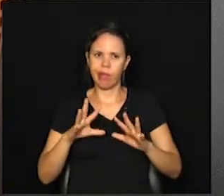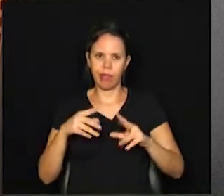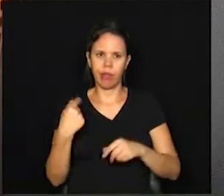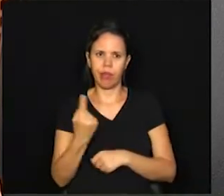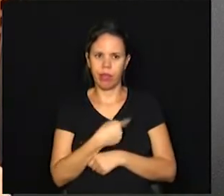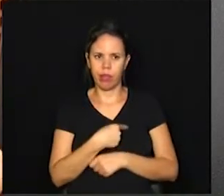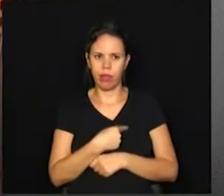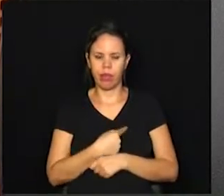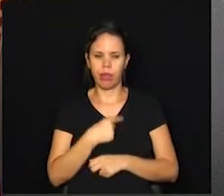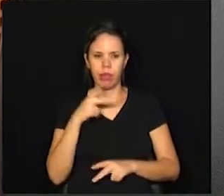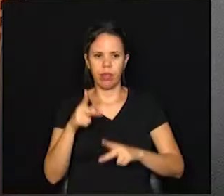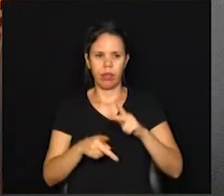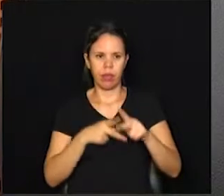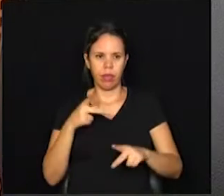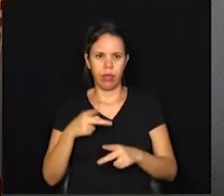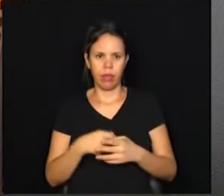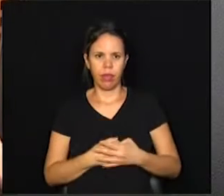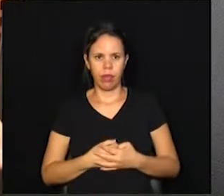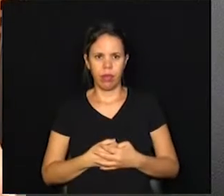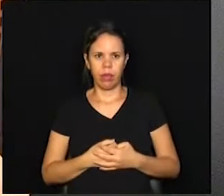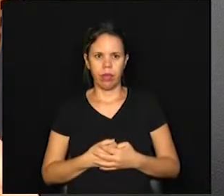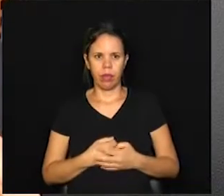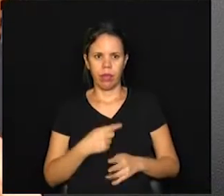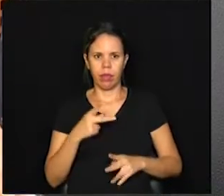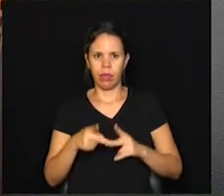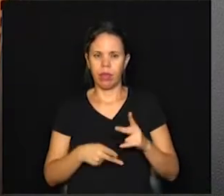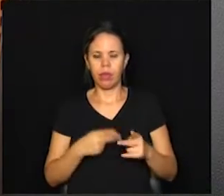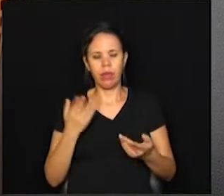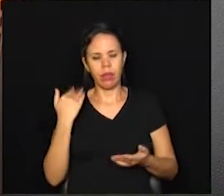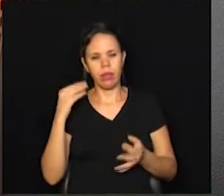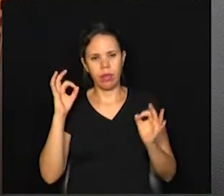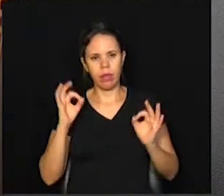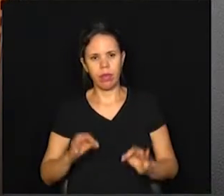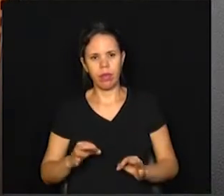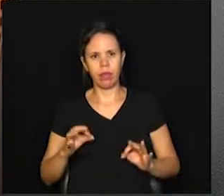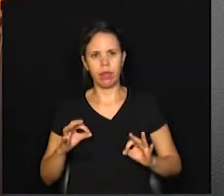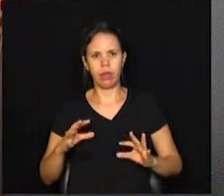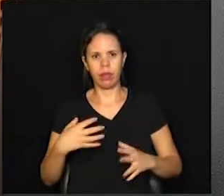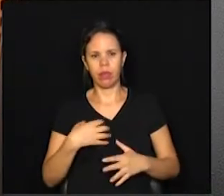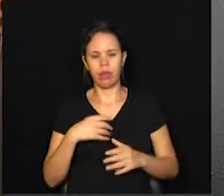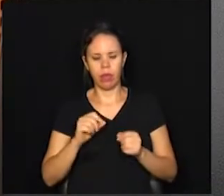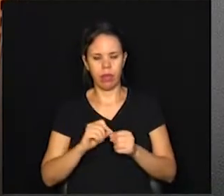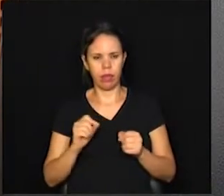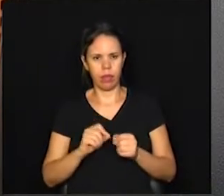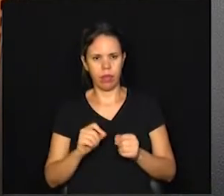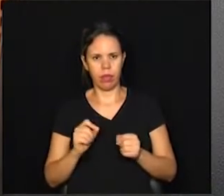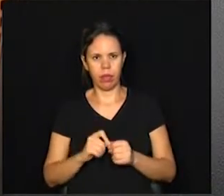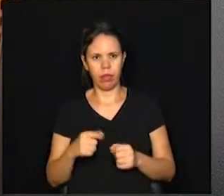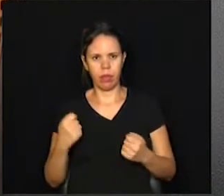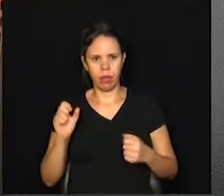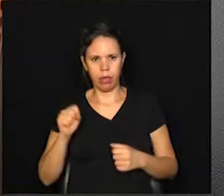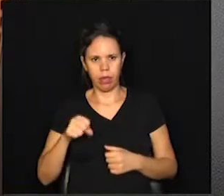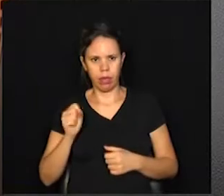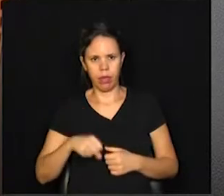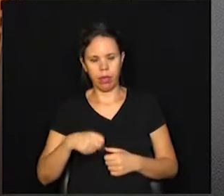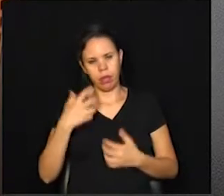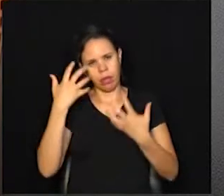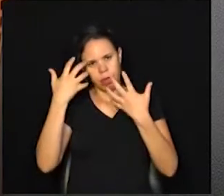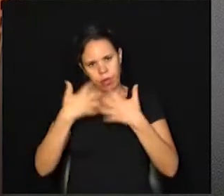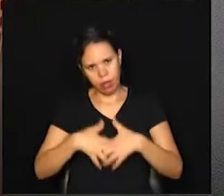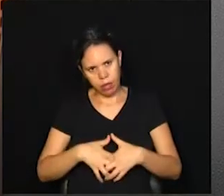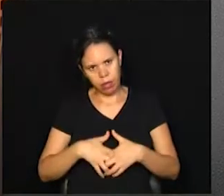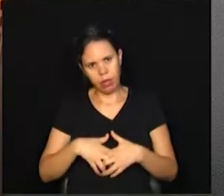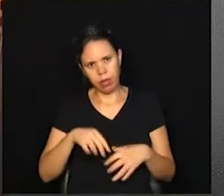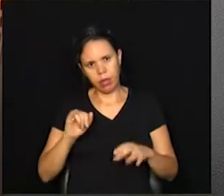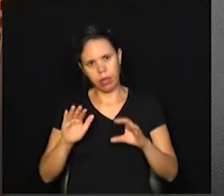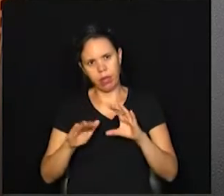nós, todas as pessoas de bem, as pessoas sensatas, têm que fazer, sim, essa reflexão ao receber